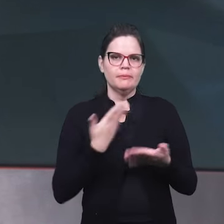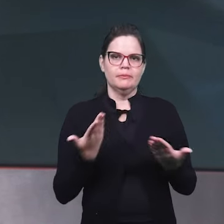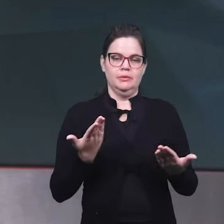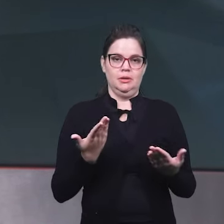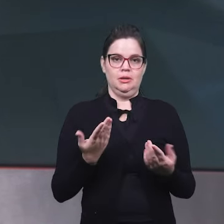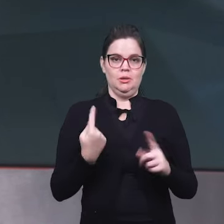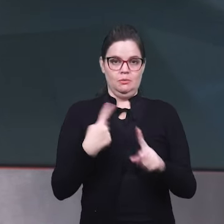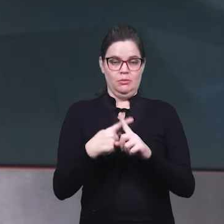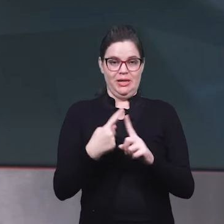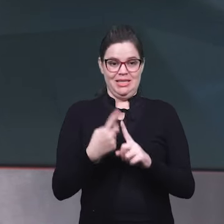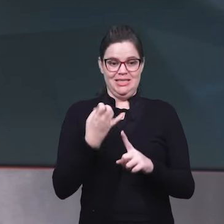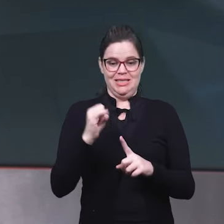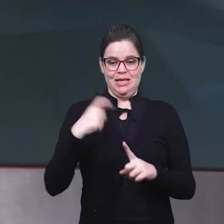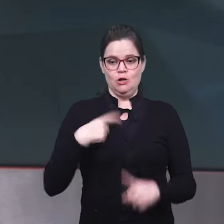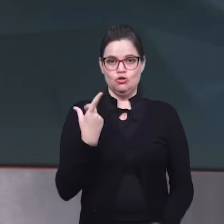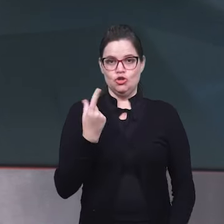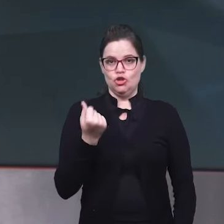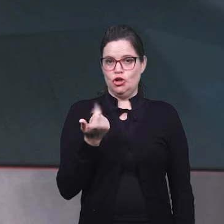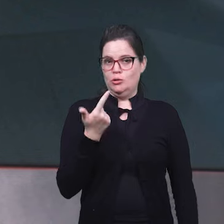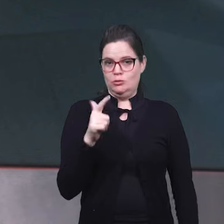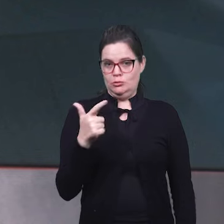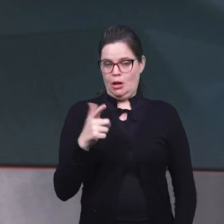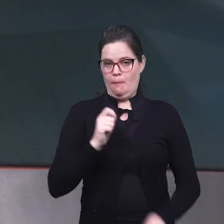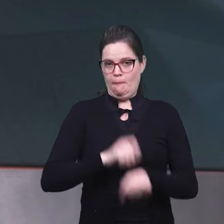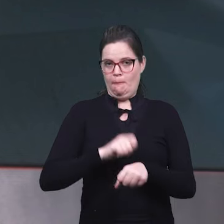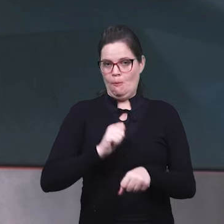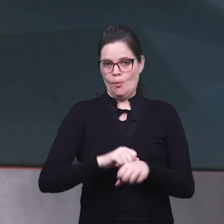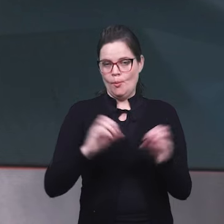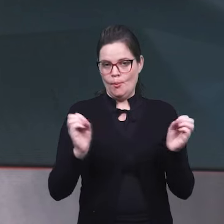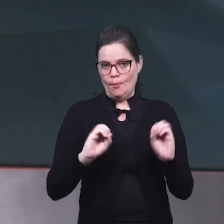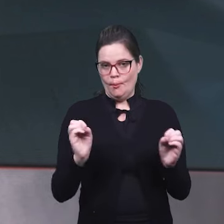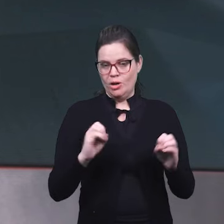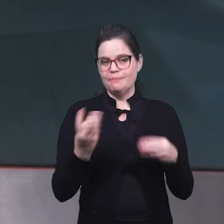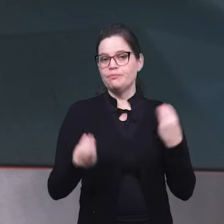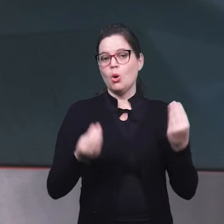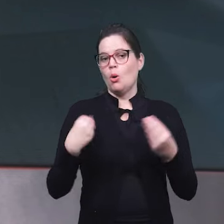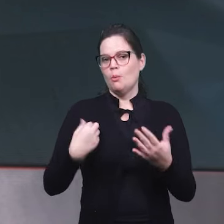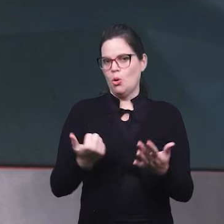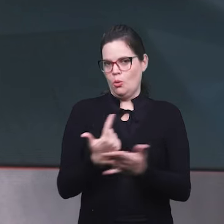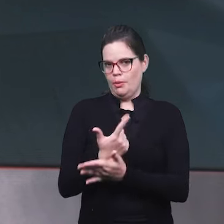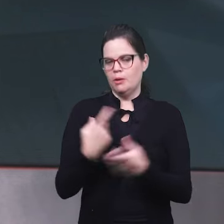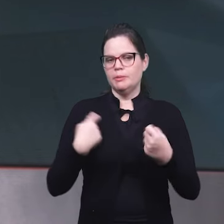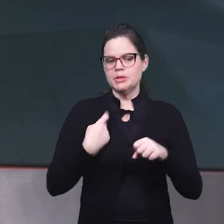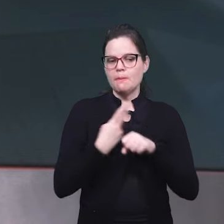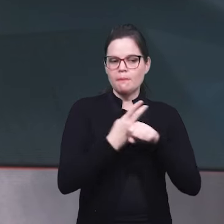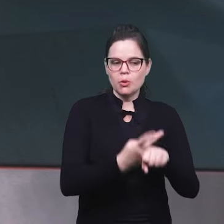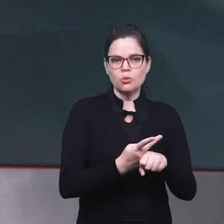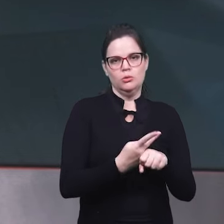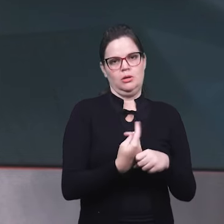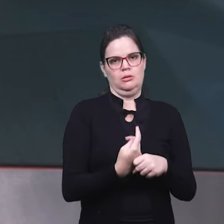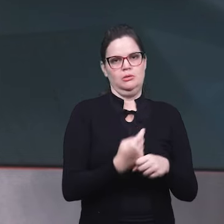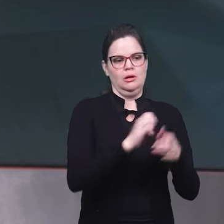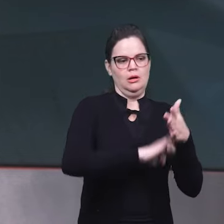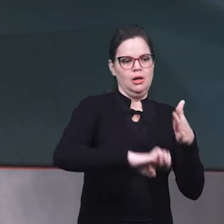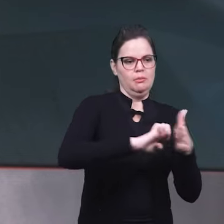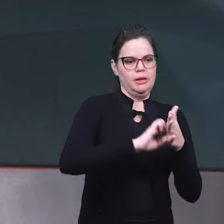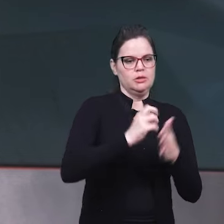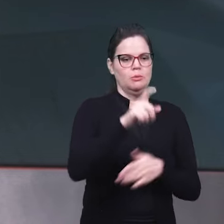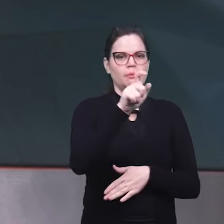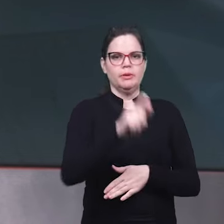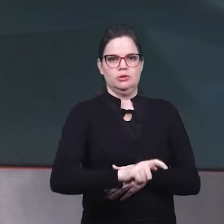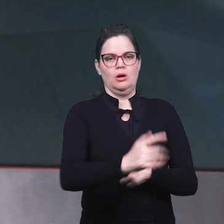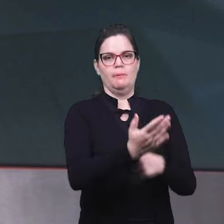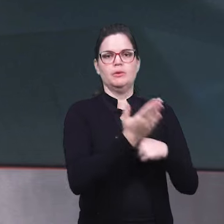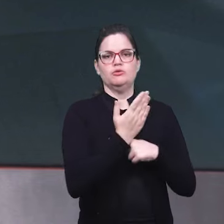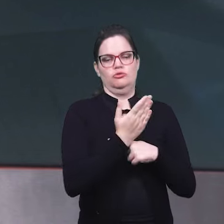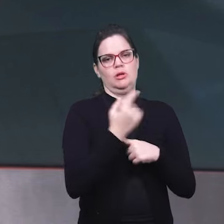a minha necessidade com esse imóvel seja suprida. Essa é uma